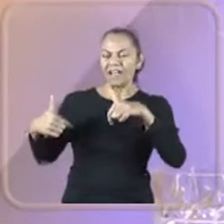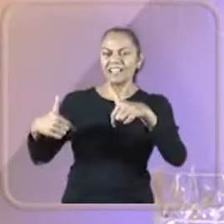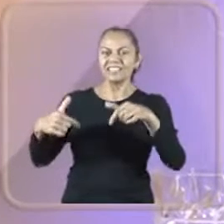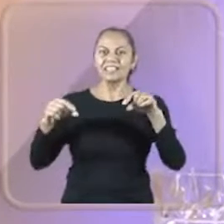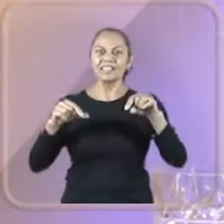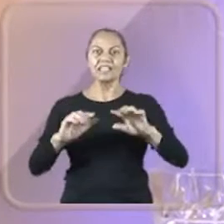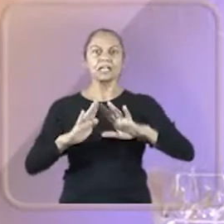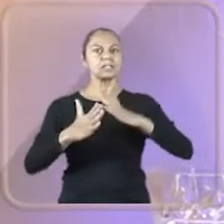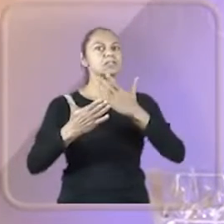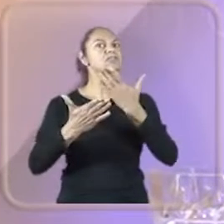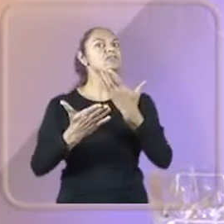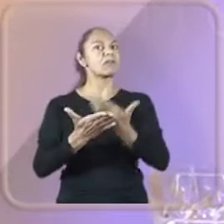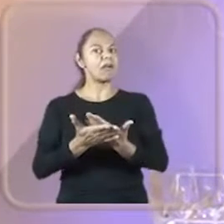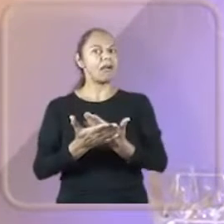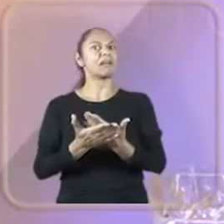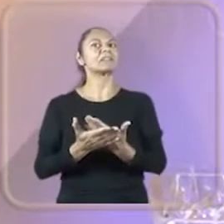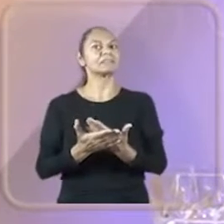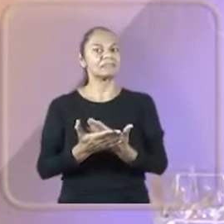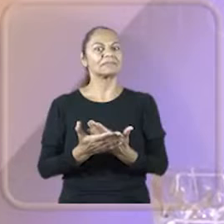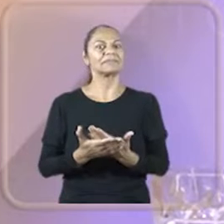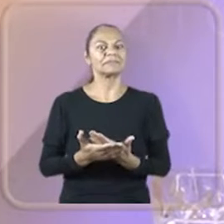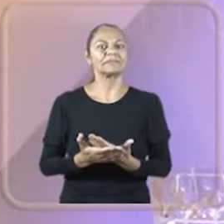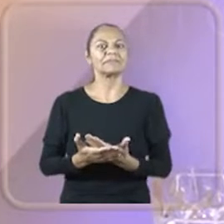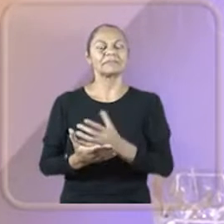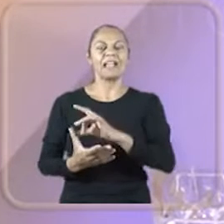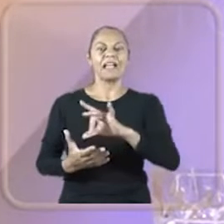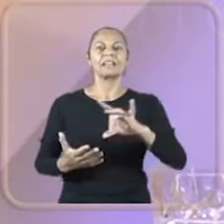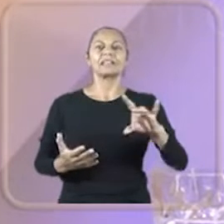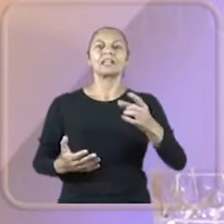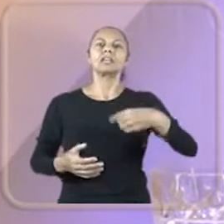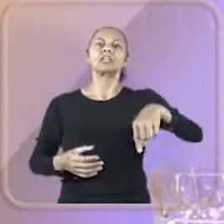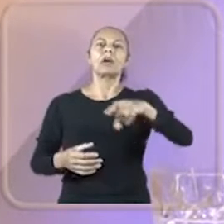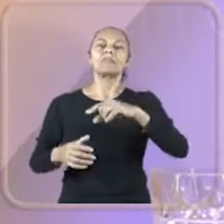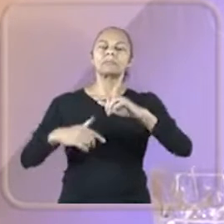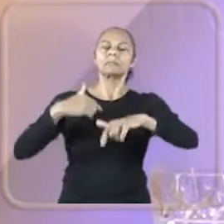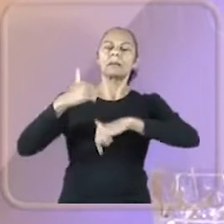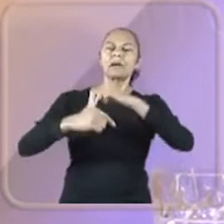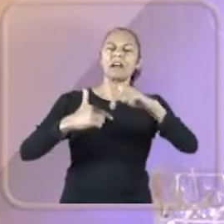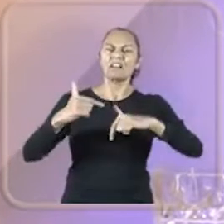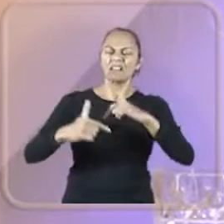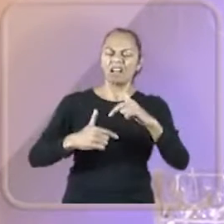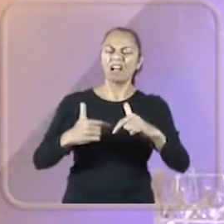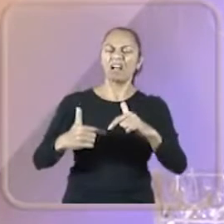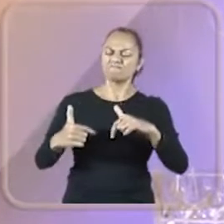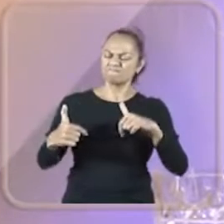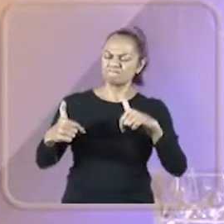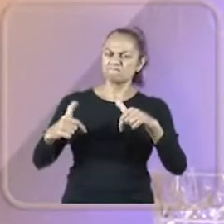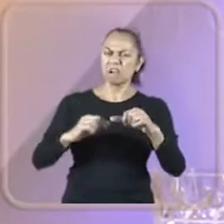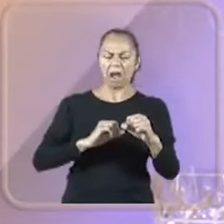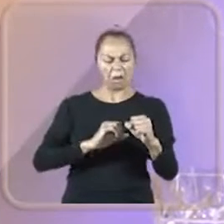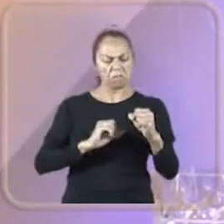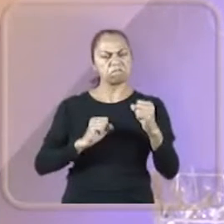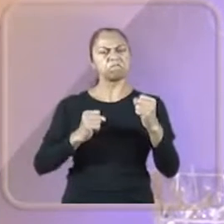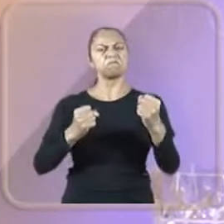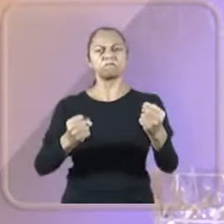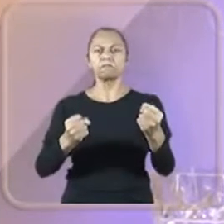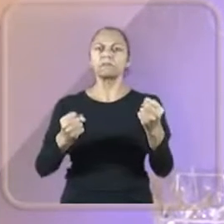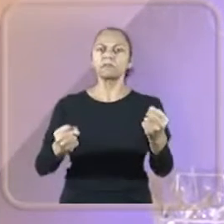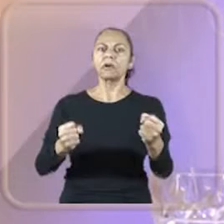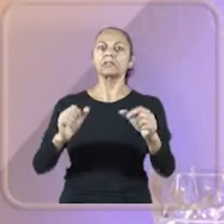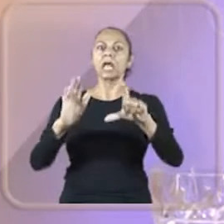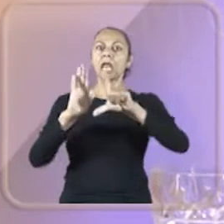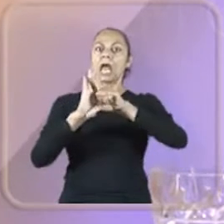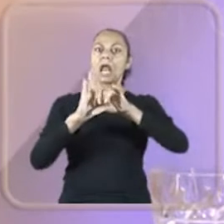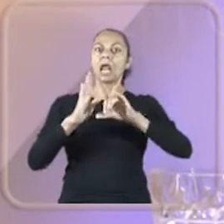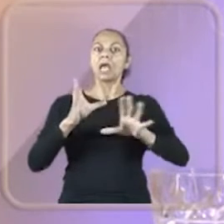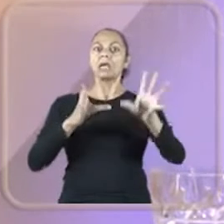isso dentro da nossa rede, né? E acredito que sim, vamos fazer um trabalho muito potente, né, na aplicação da